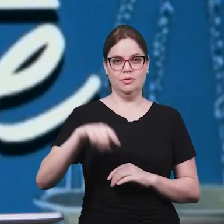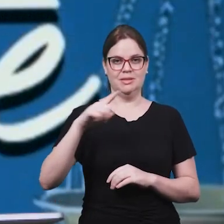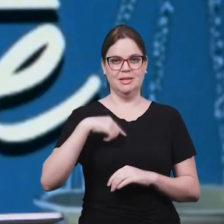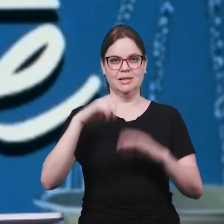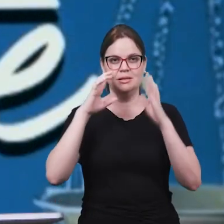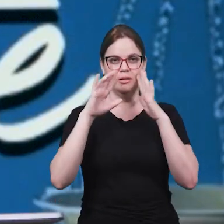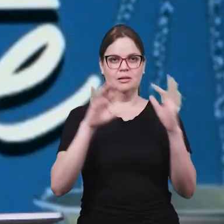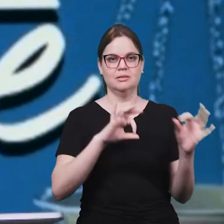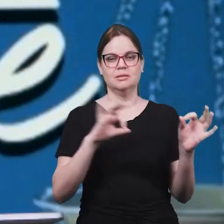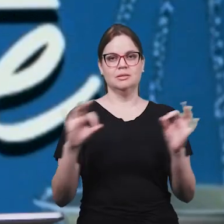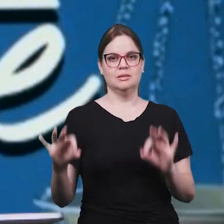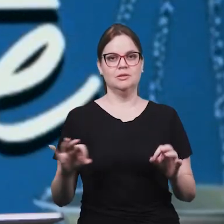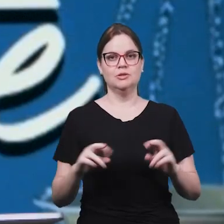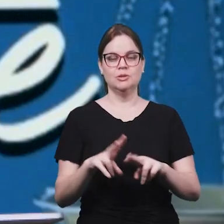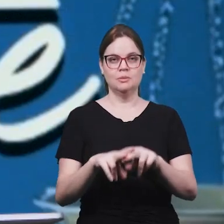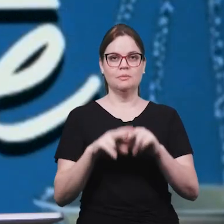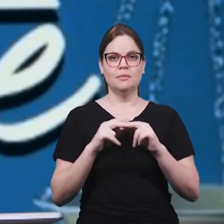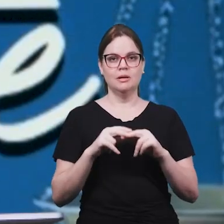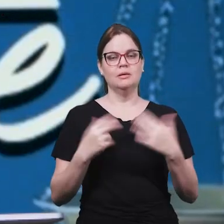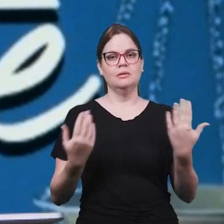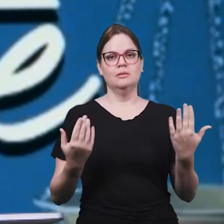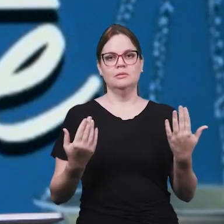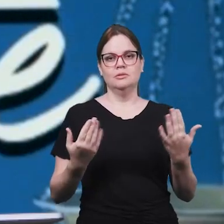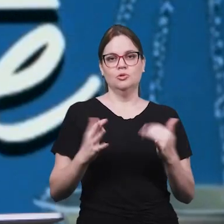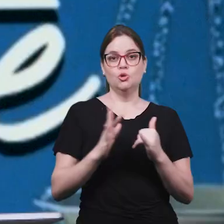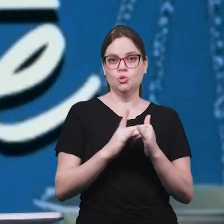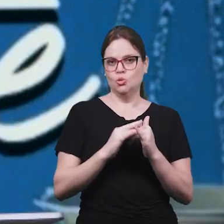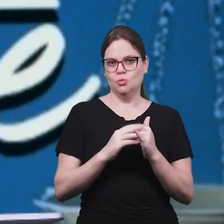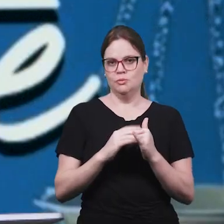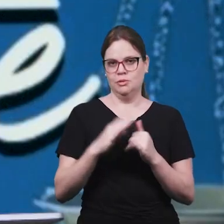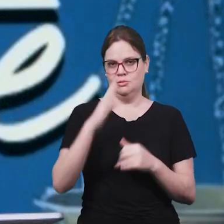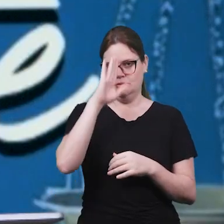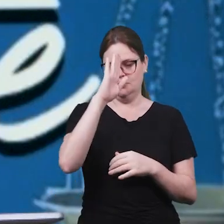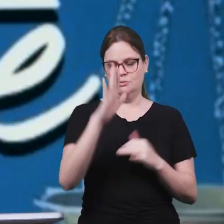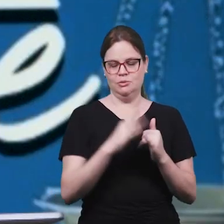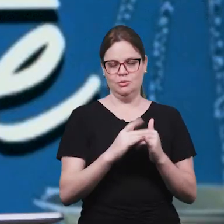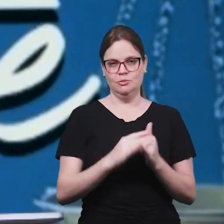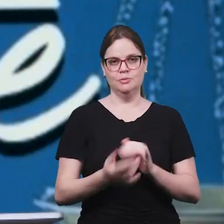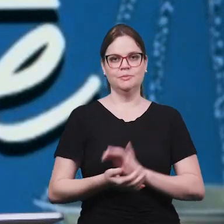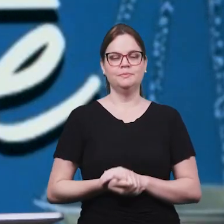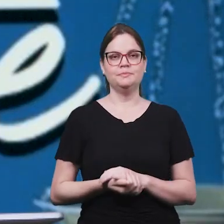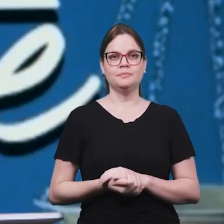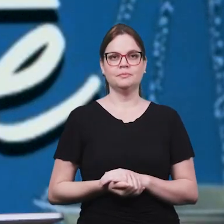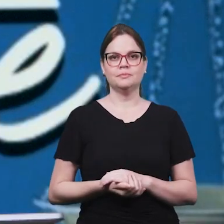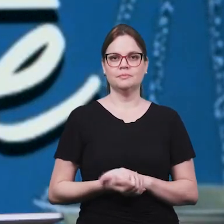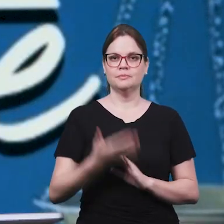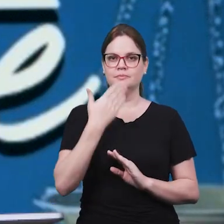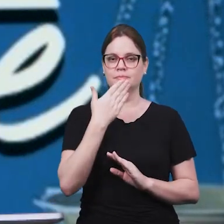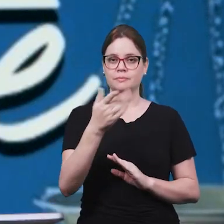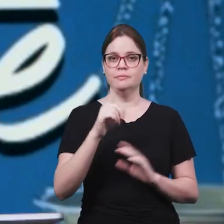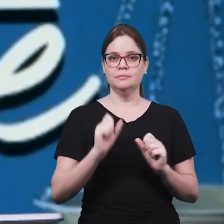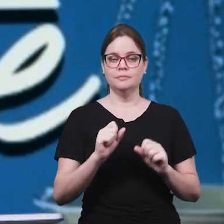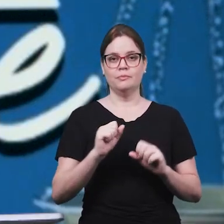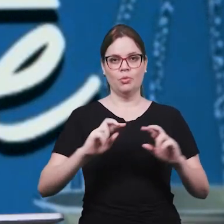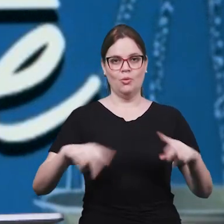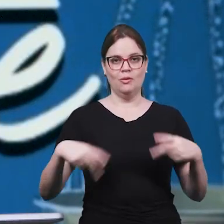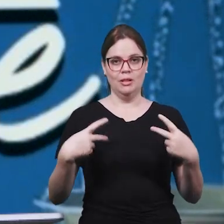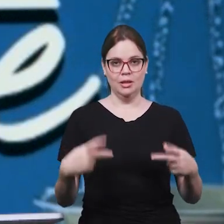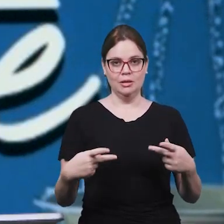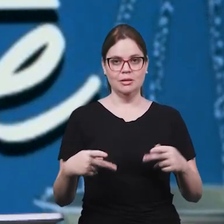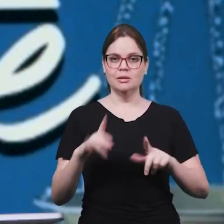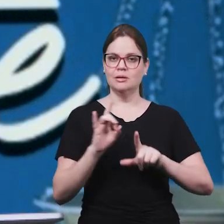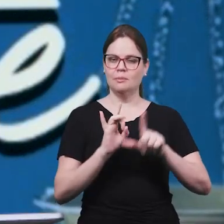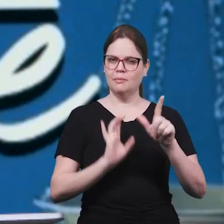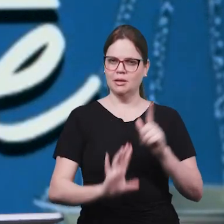assistindo por uma das nossas plataformas, especialmente pelo YouTube, pedimos que você compartilhe o